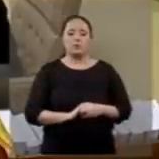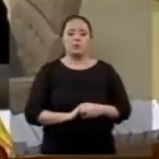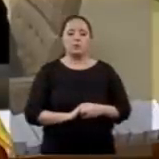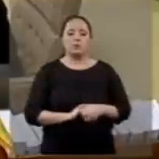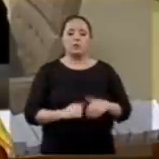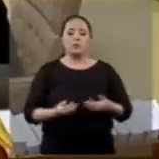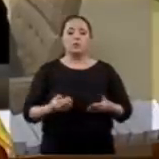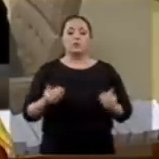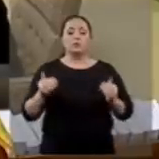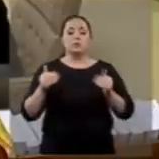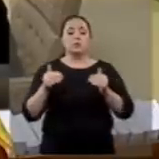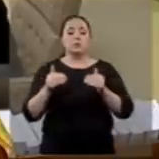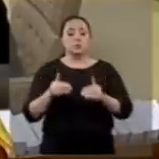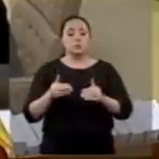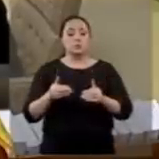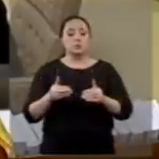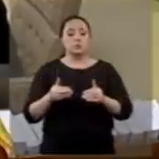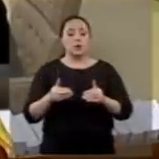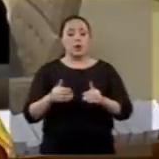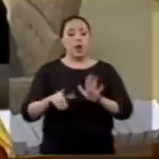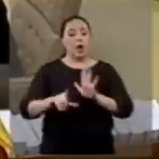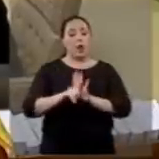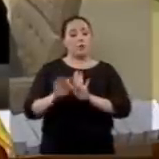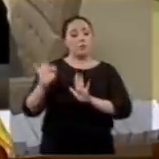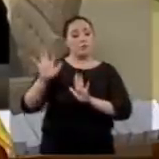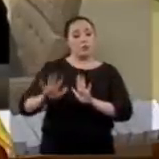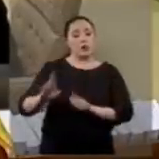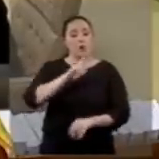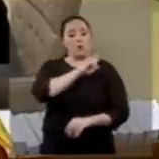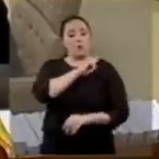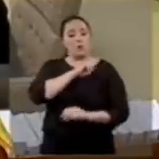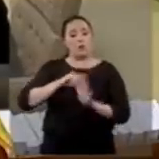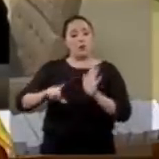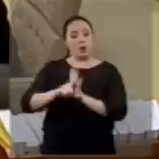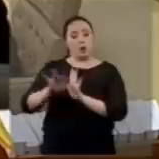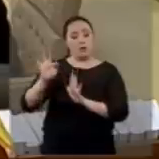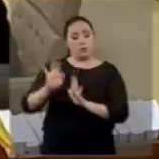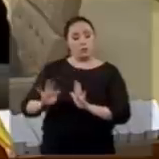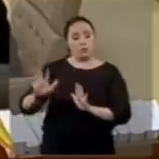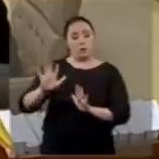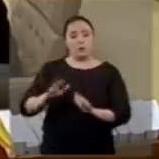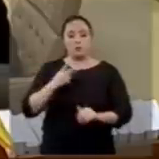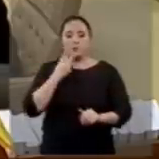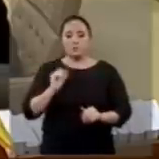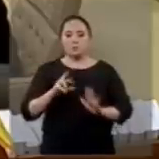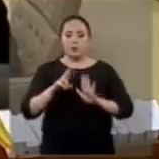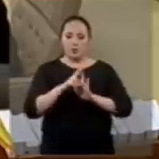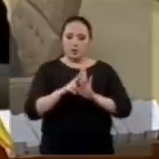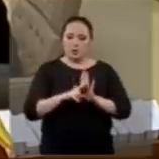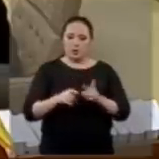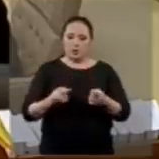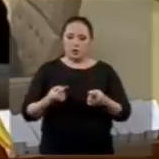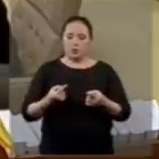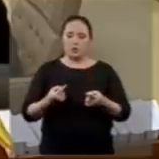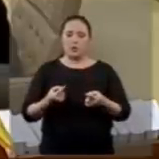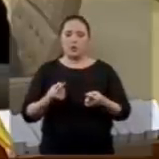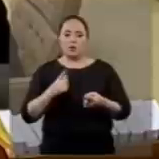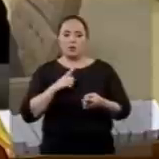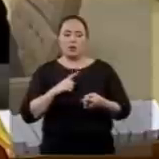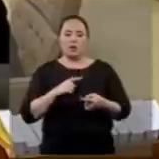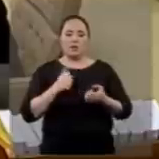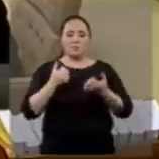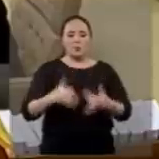da matéria à legislação federal. É dizer, a norma questionada revela a